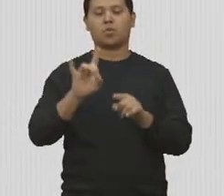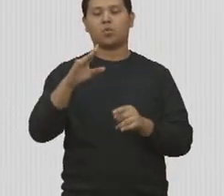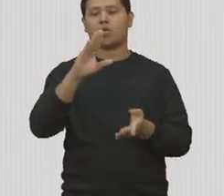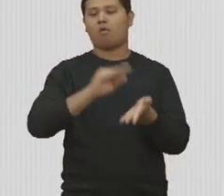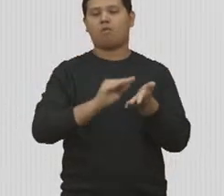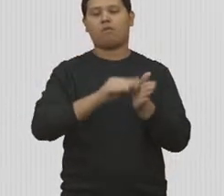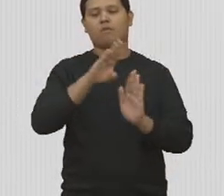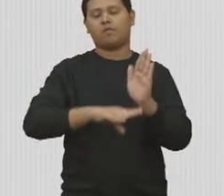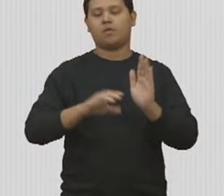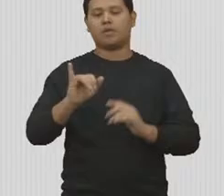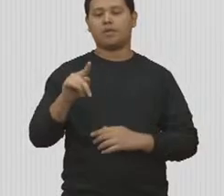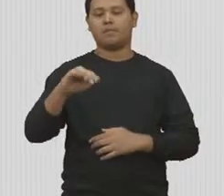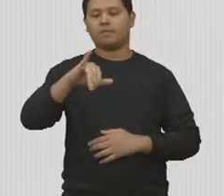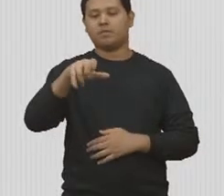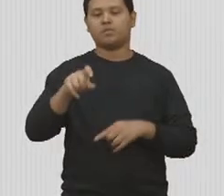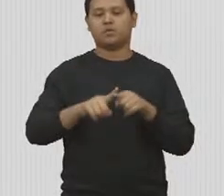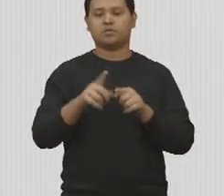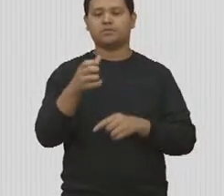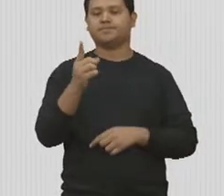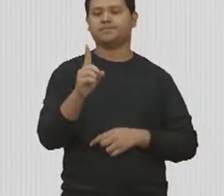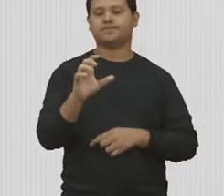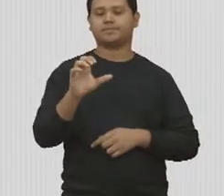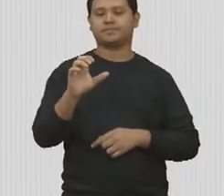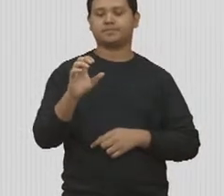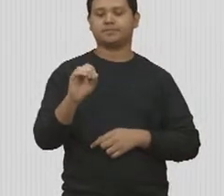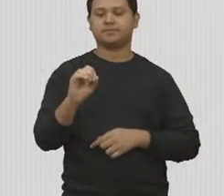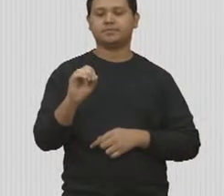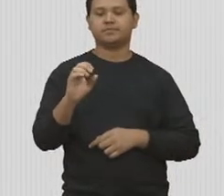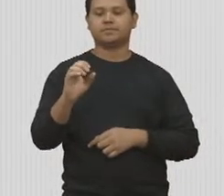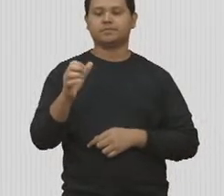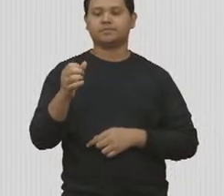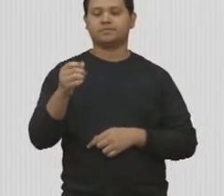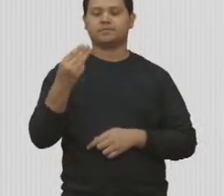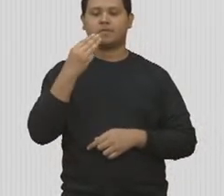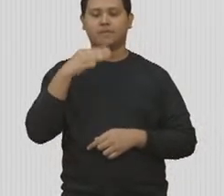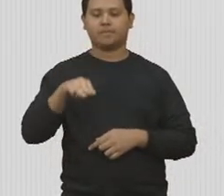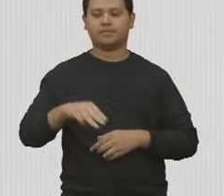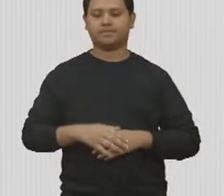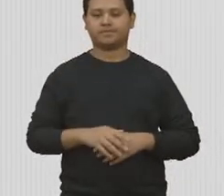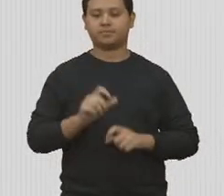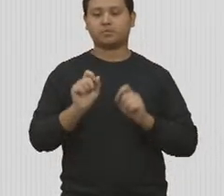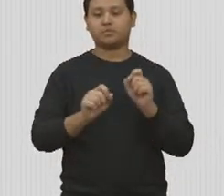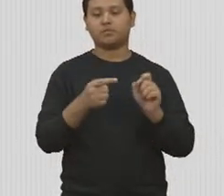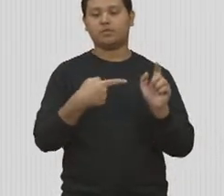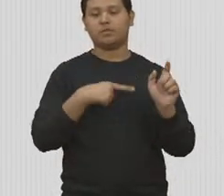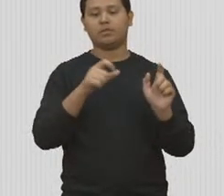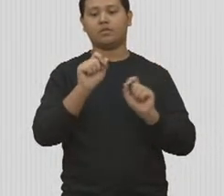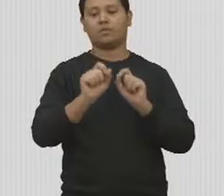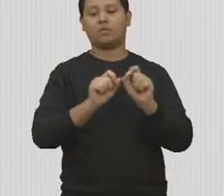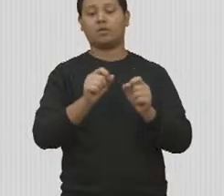previsto também é em torno de 160 milhões. Pode passar. Aqui nós temos as